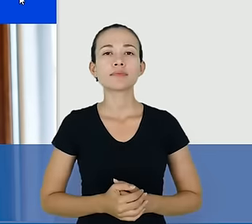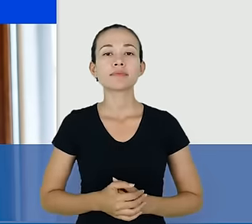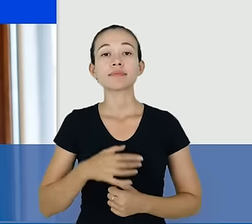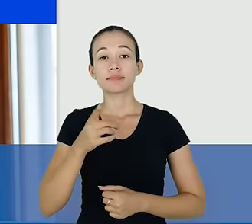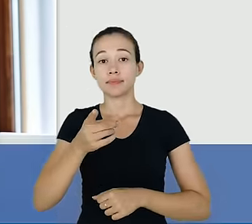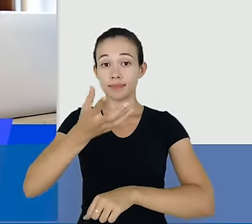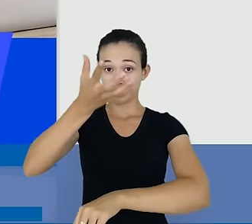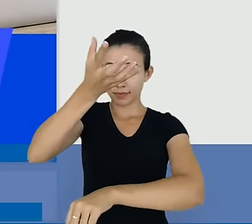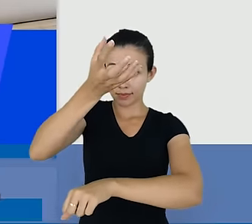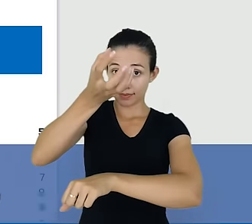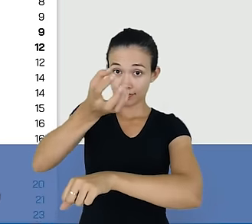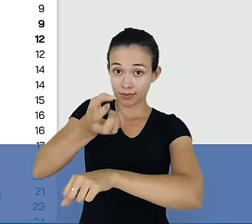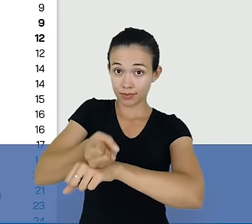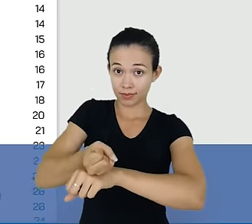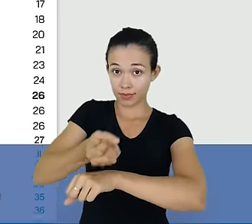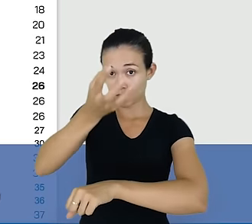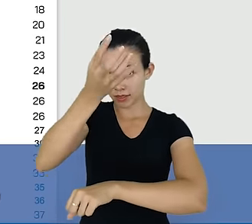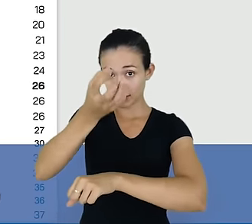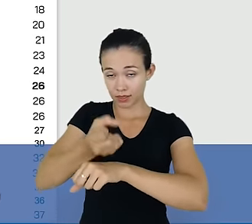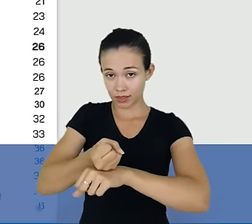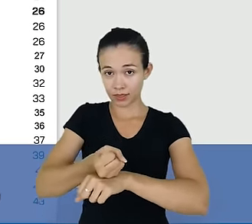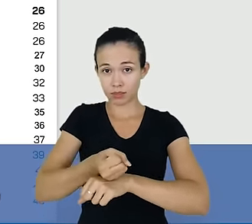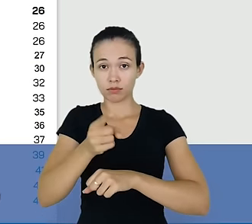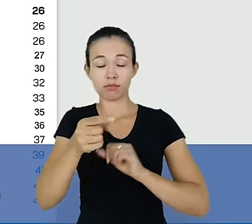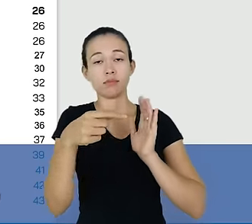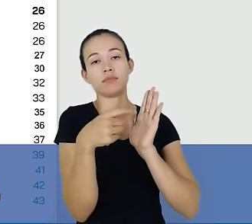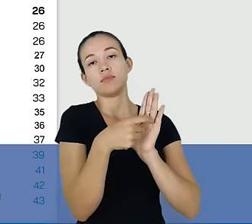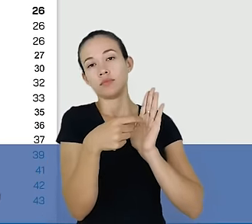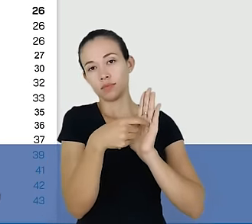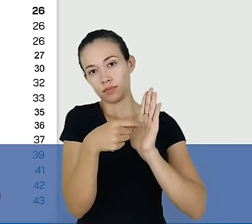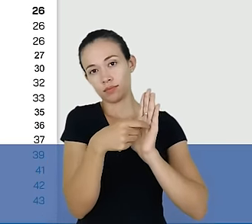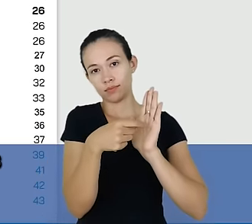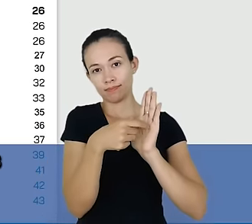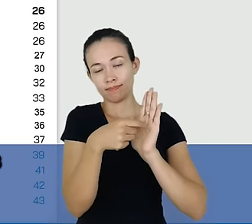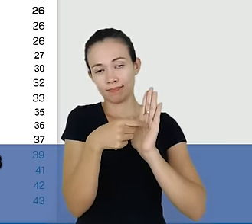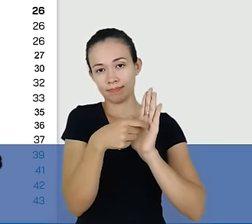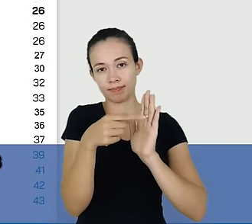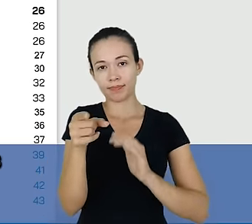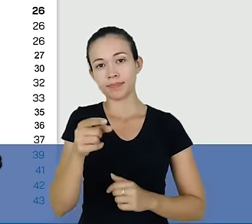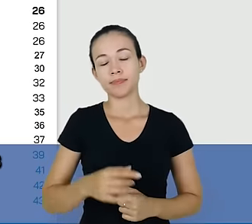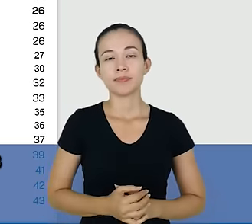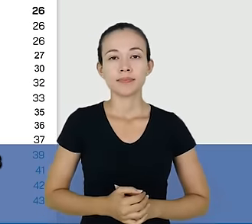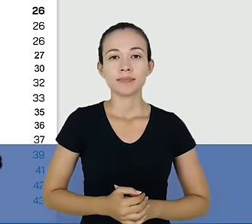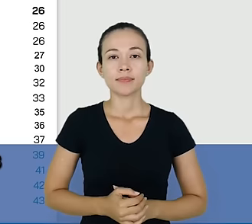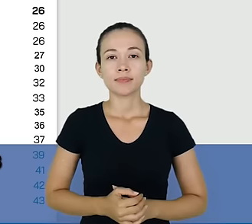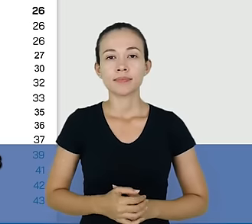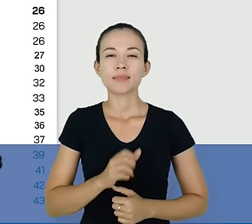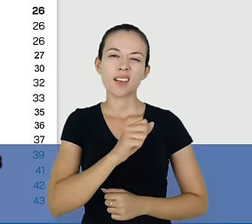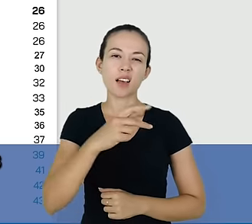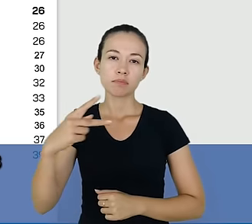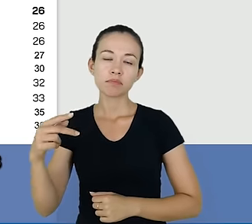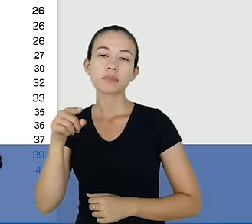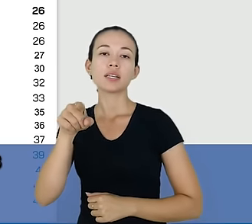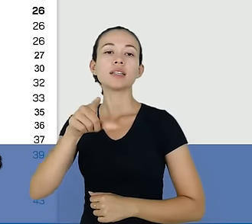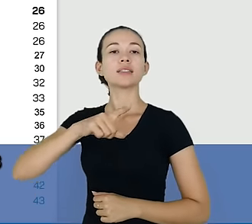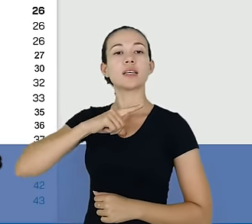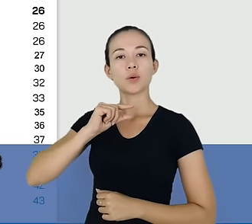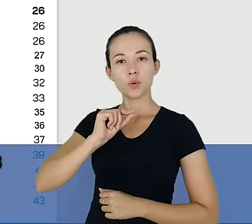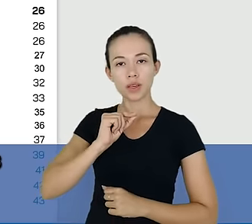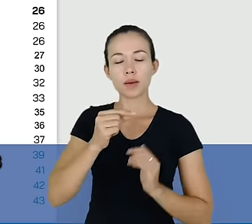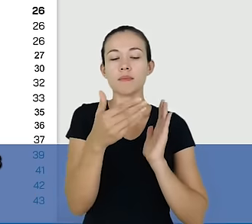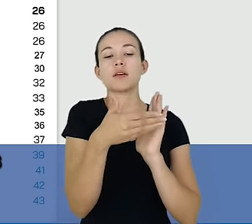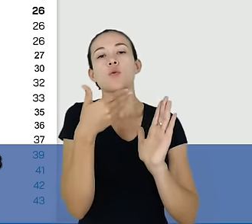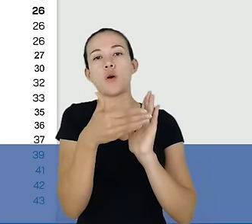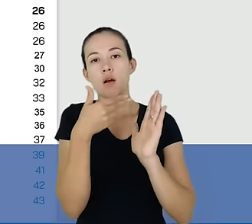instalação de uma de uma aplicação aqui no manual ele traz pra gente as configurações fiscais traz o